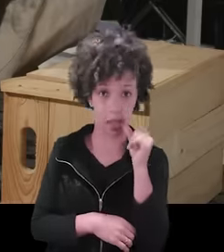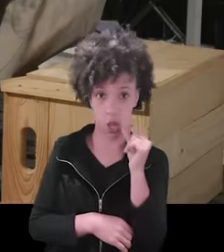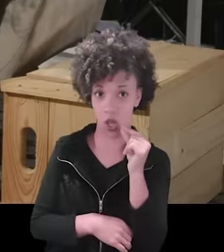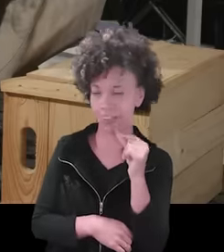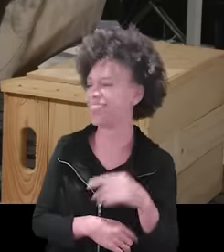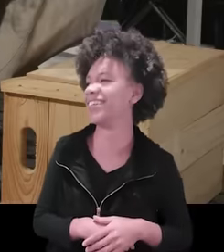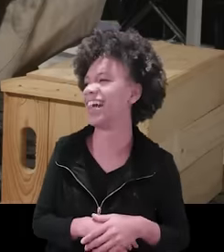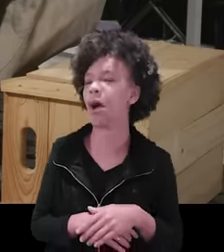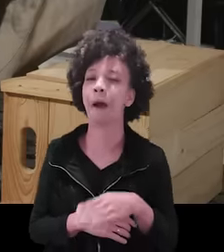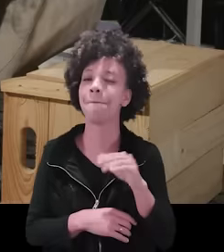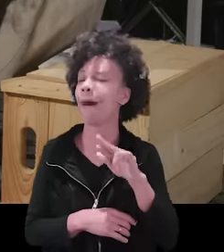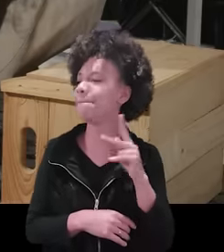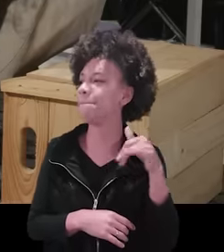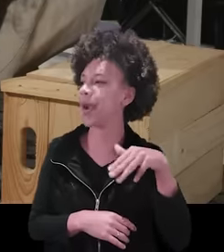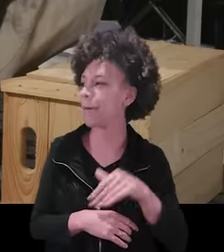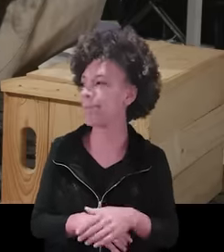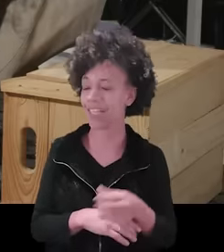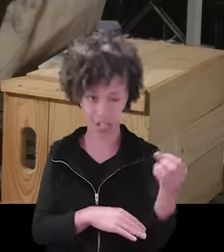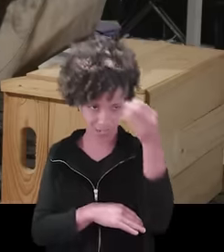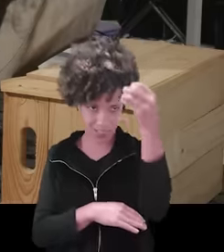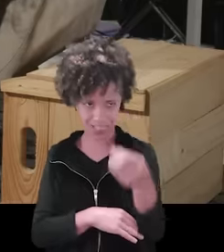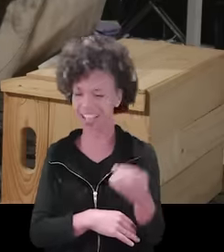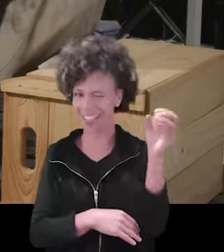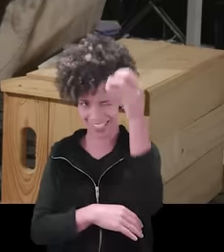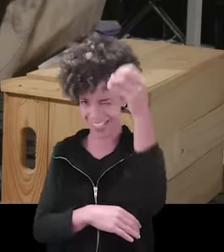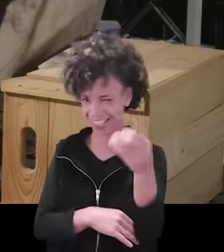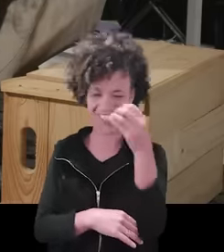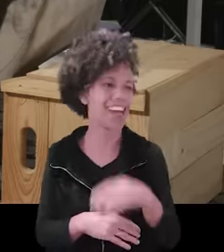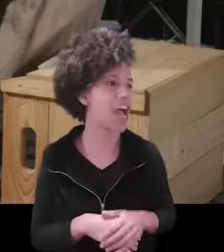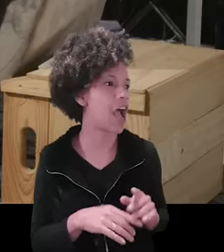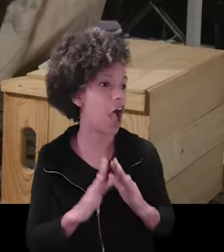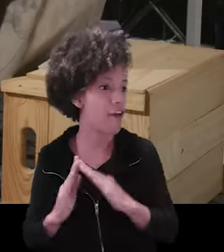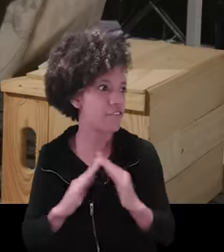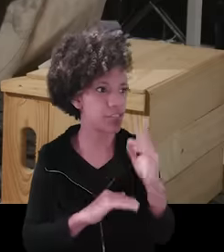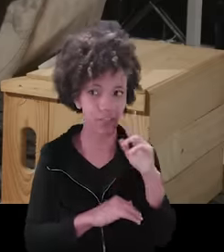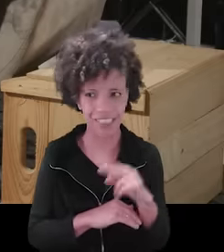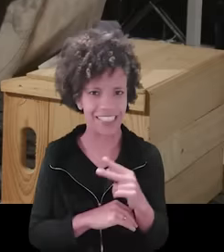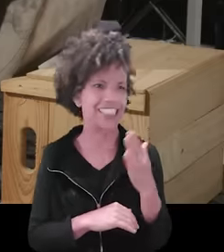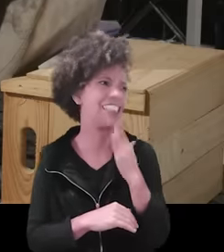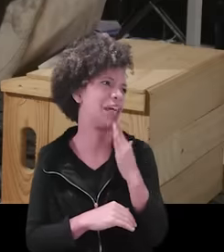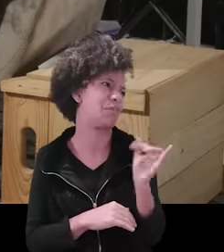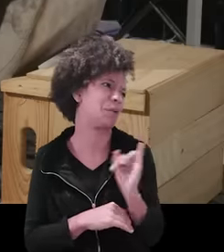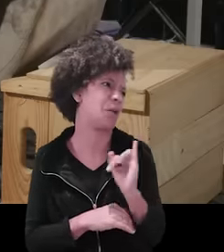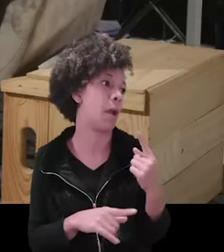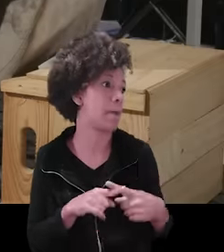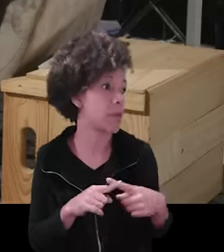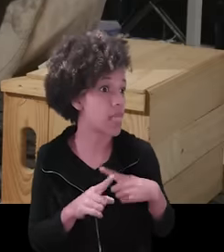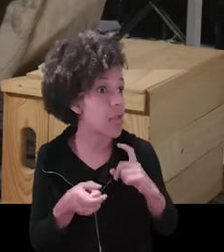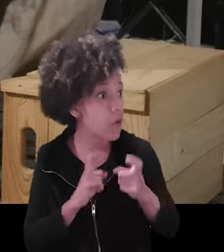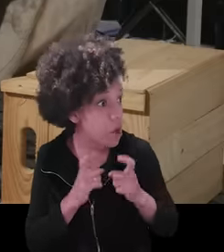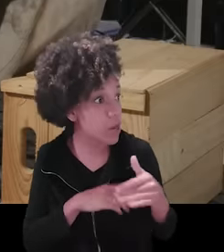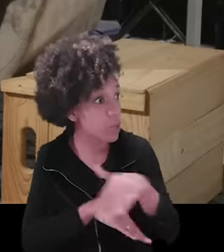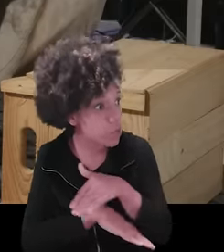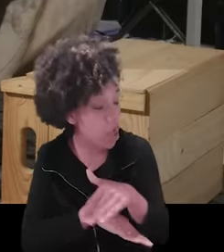Brahma probleminha aqui ó a Flamengo é isso é que os vizinhos agora não veja e saiba que do meu irmão